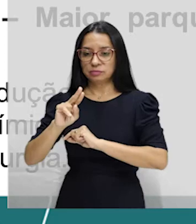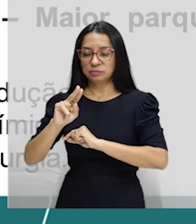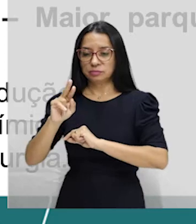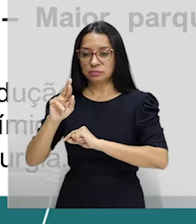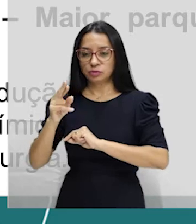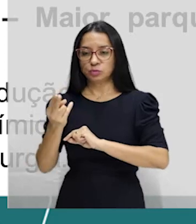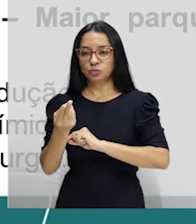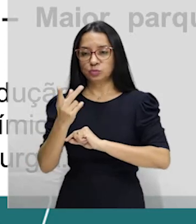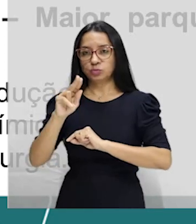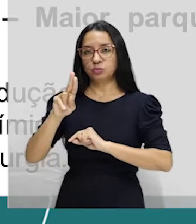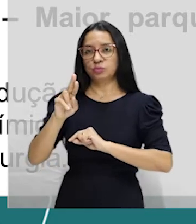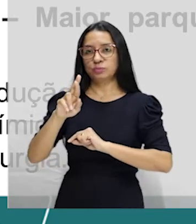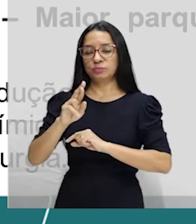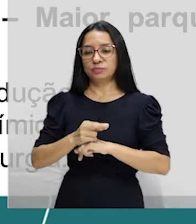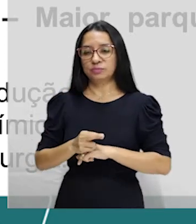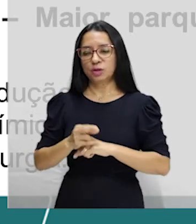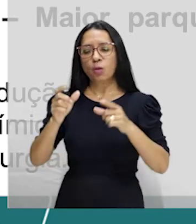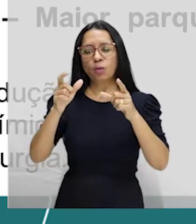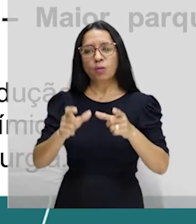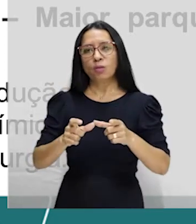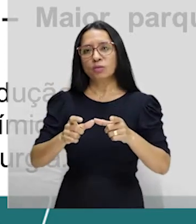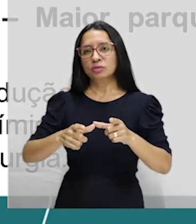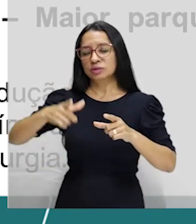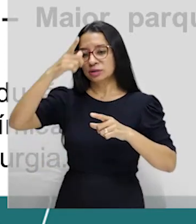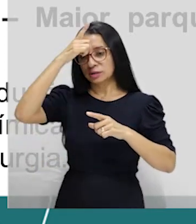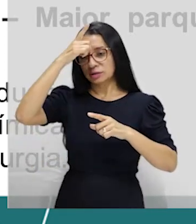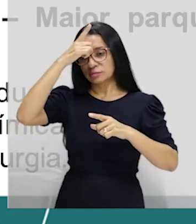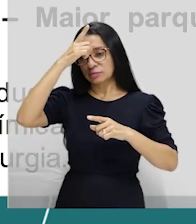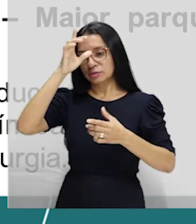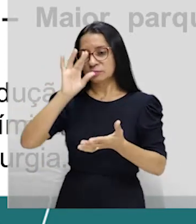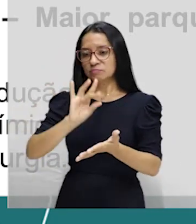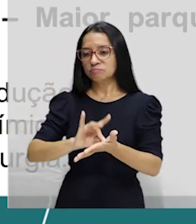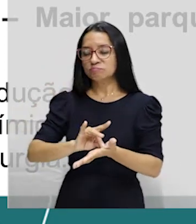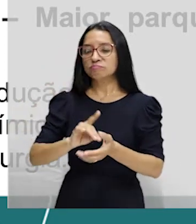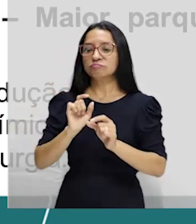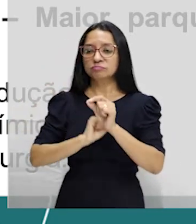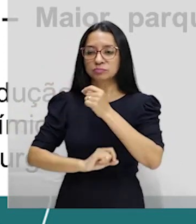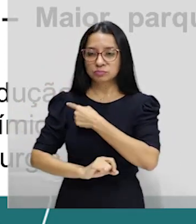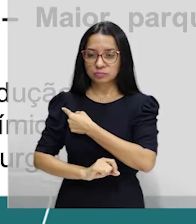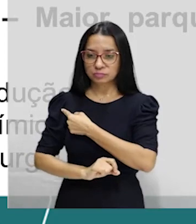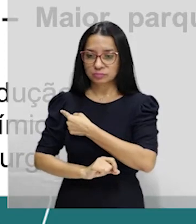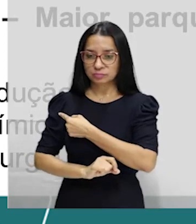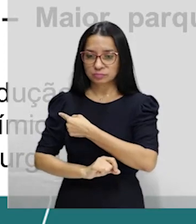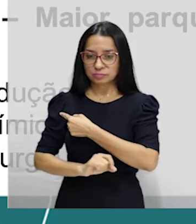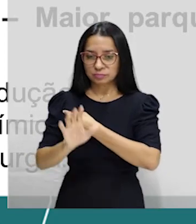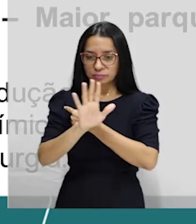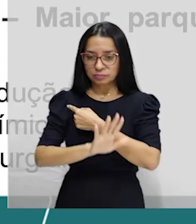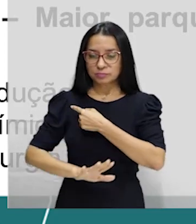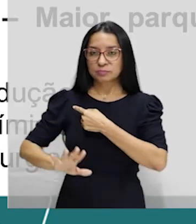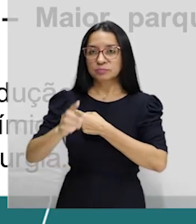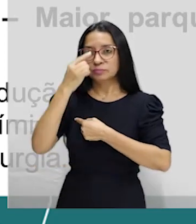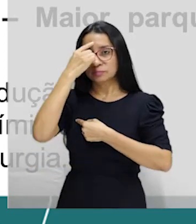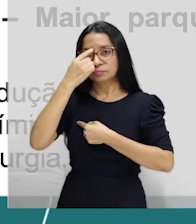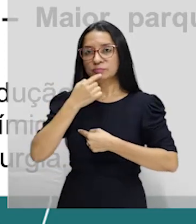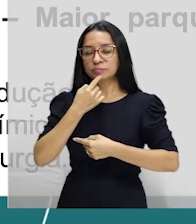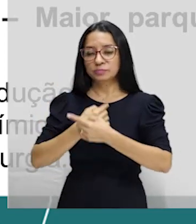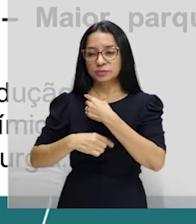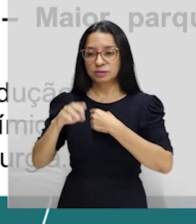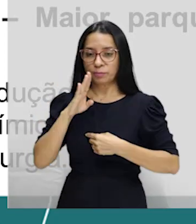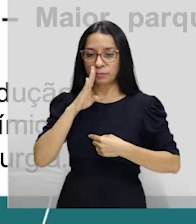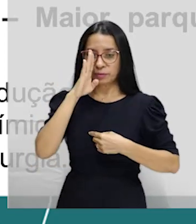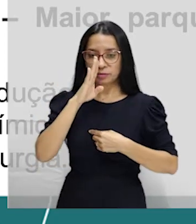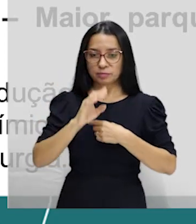na Alemanha, galera, tá certo? Fica exatamente, tá? Nessa região aqui, tá? Principalmente